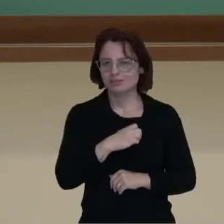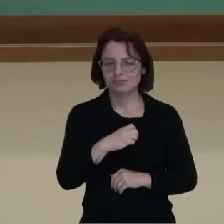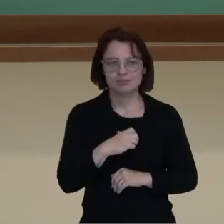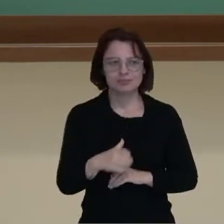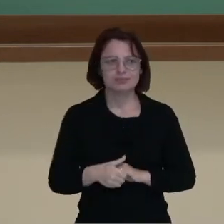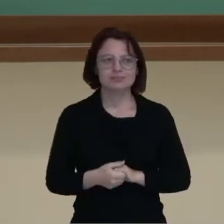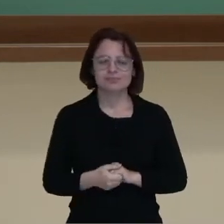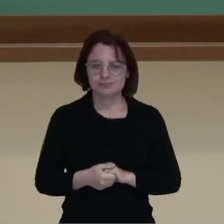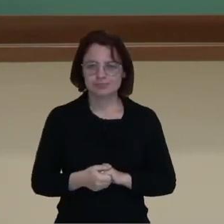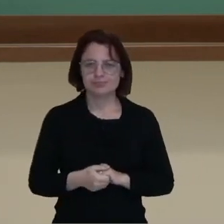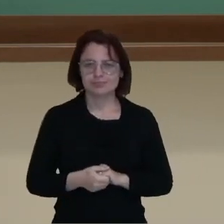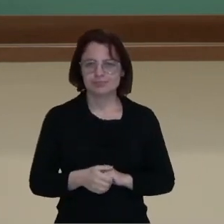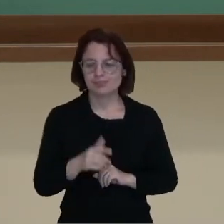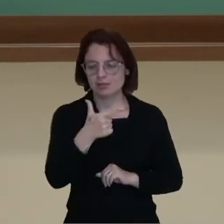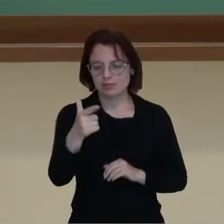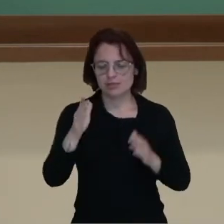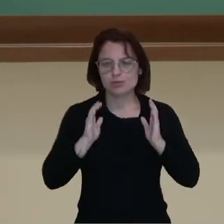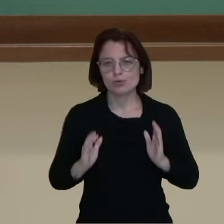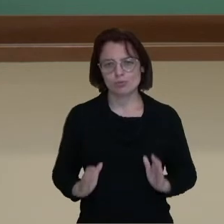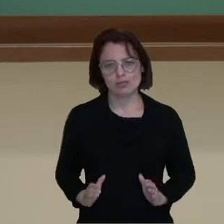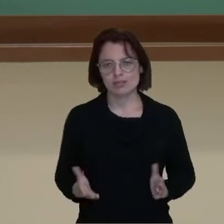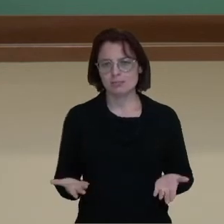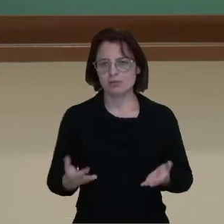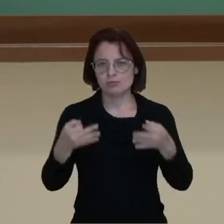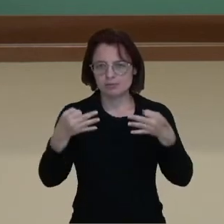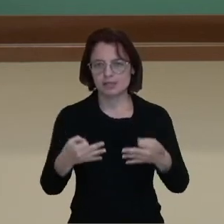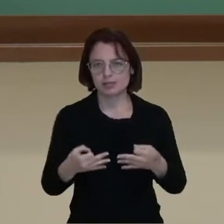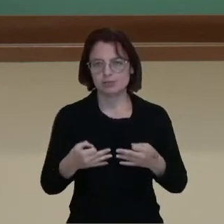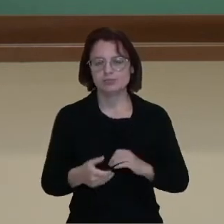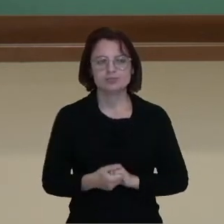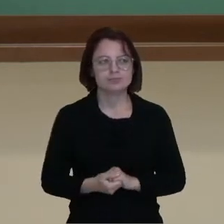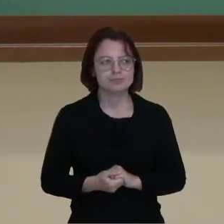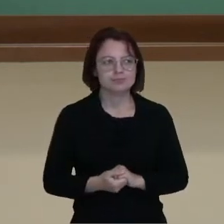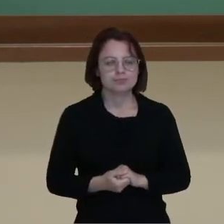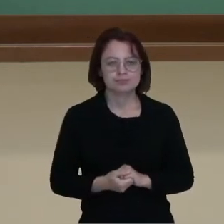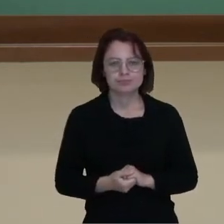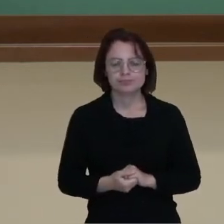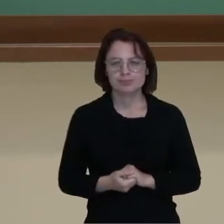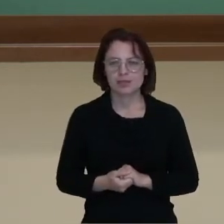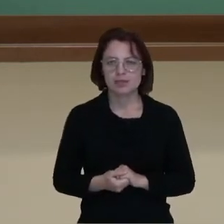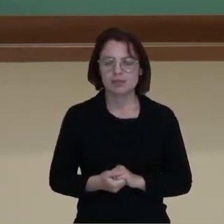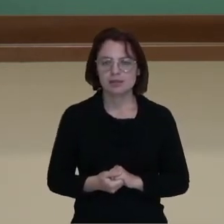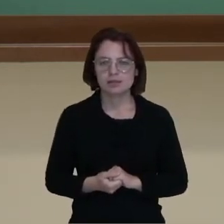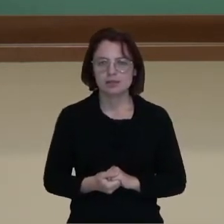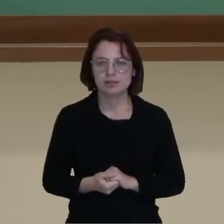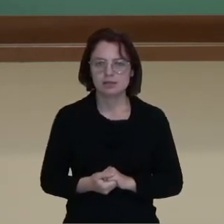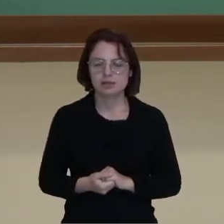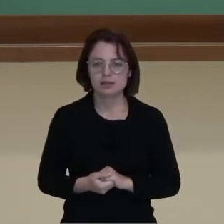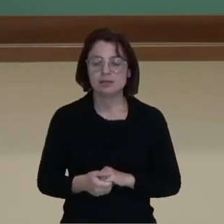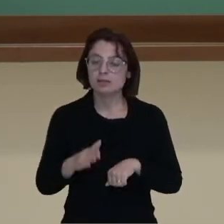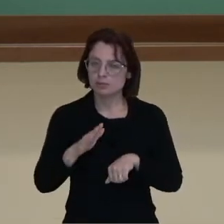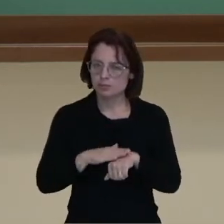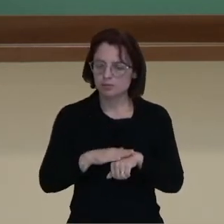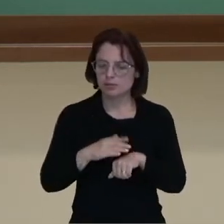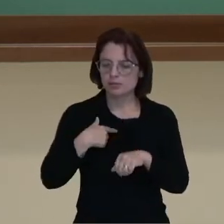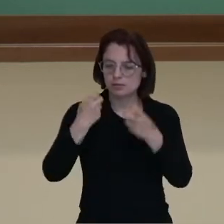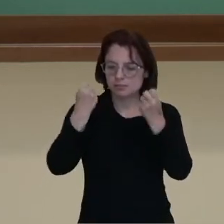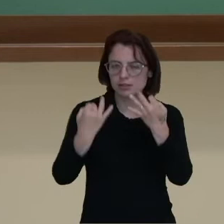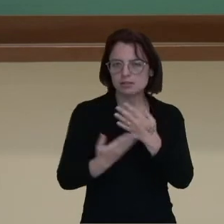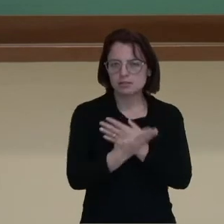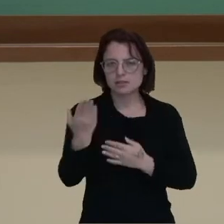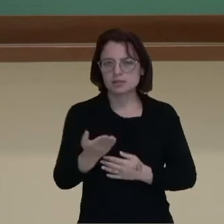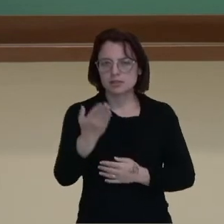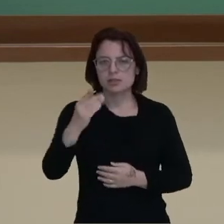então ele está tendo um comportamento antiético. Certo? E enquanto eu estava dizendo a vocês que a moral tem